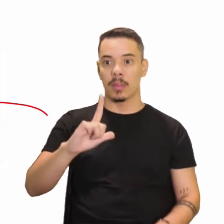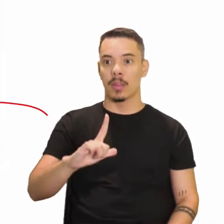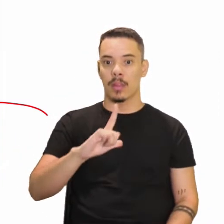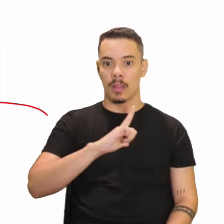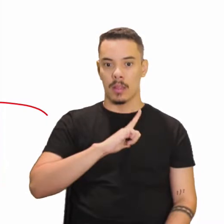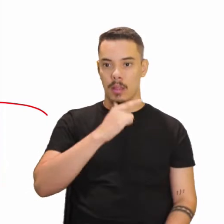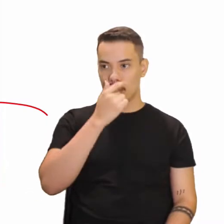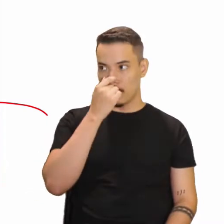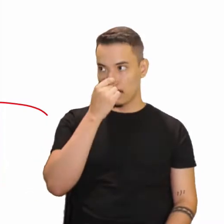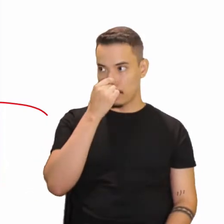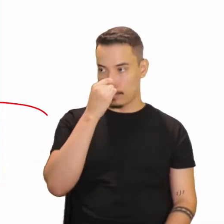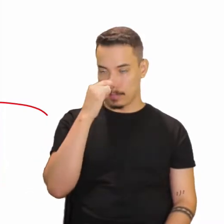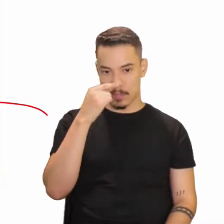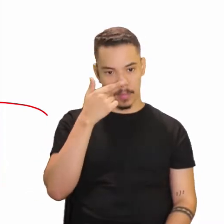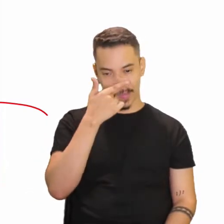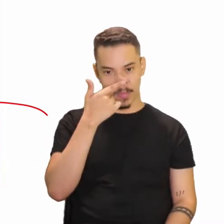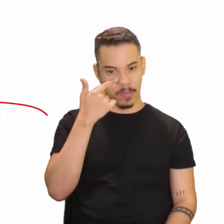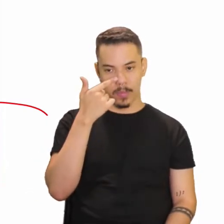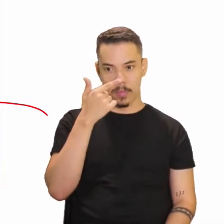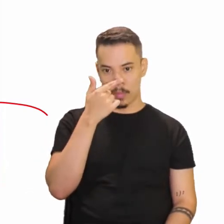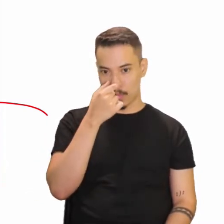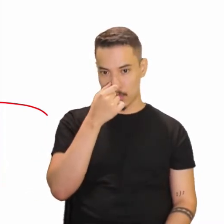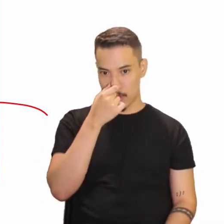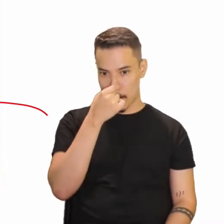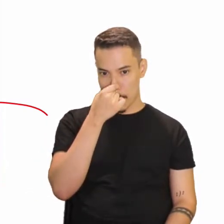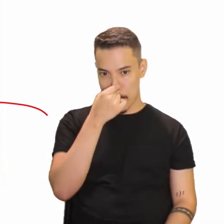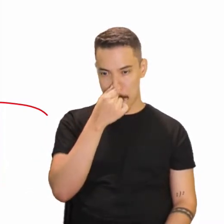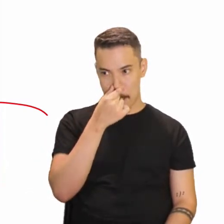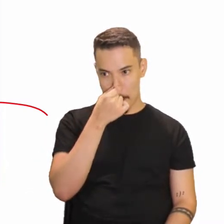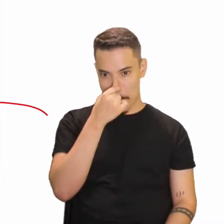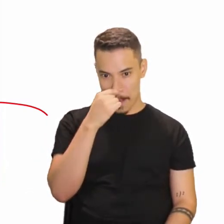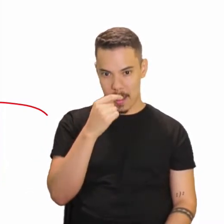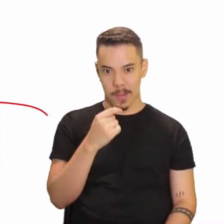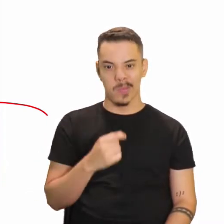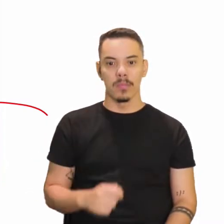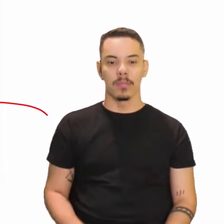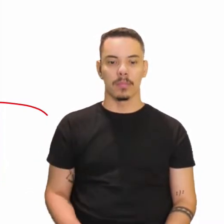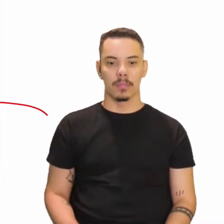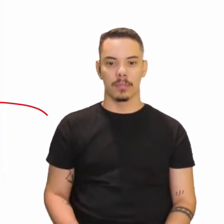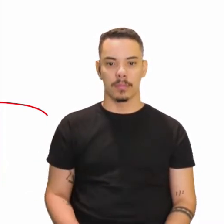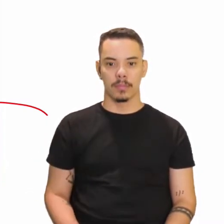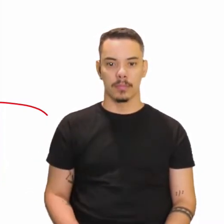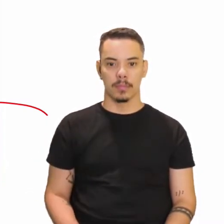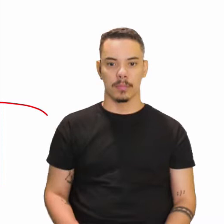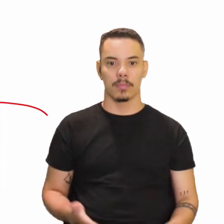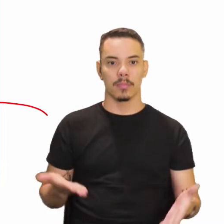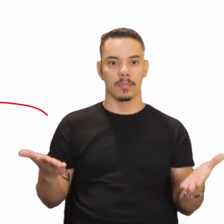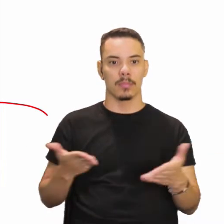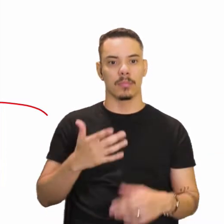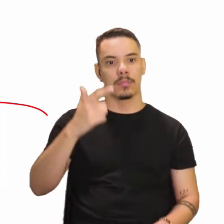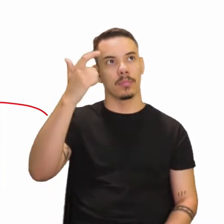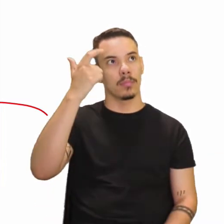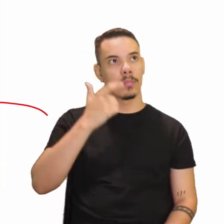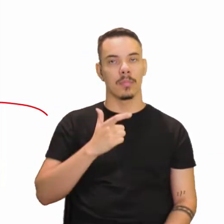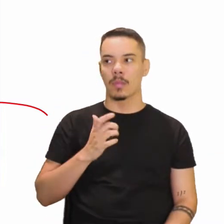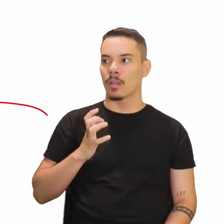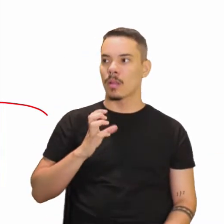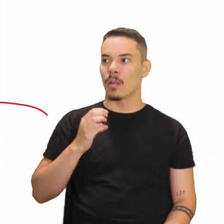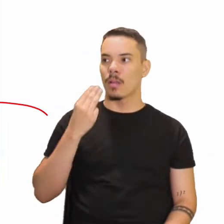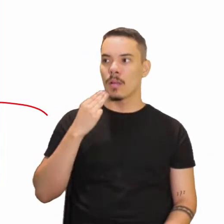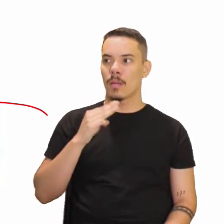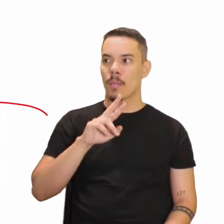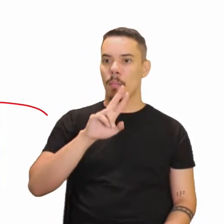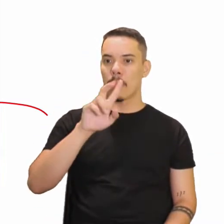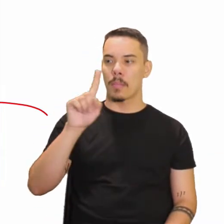ó outra realidade ó agora sou milionário virtual no